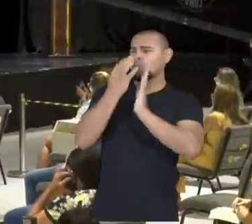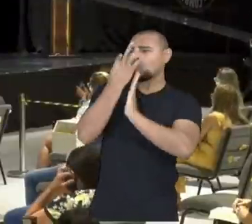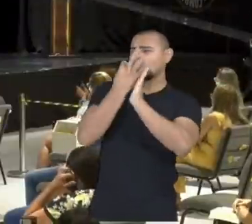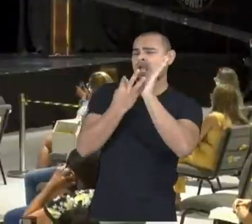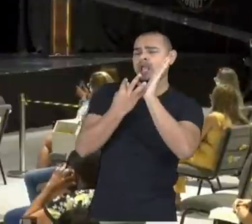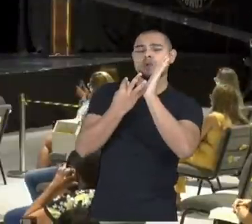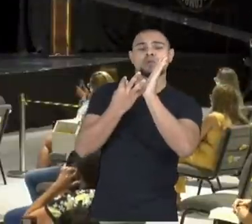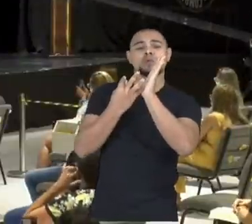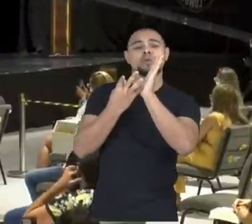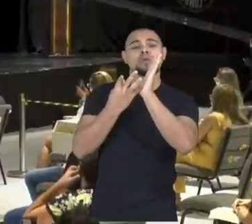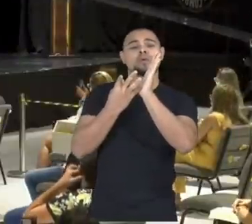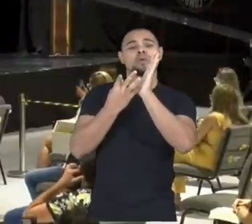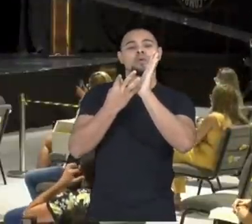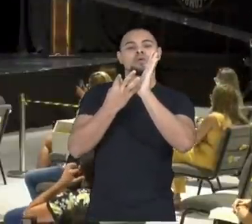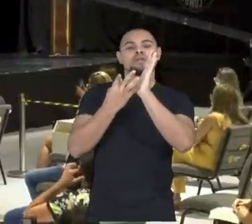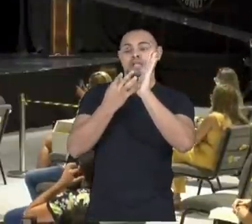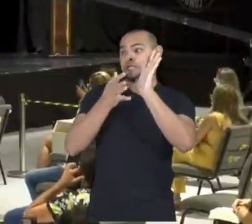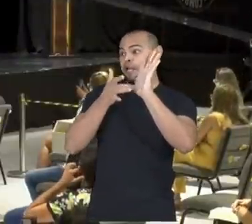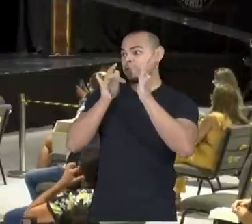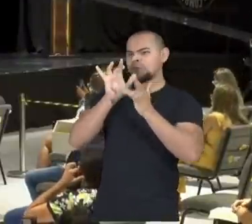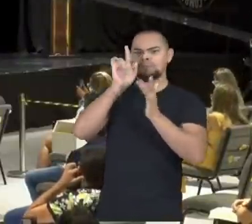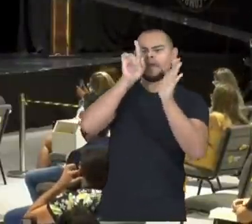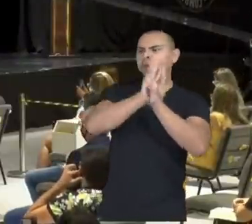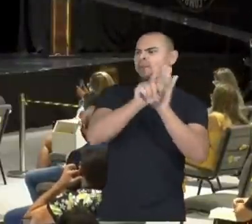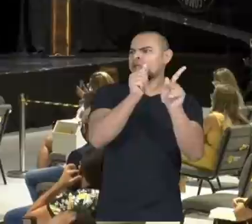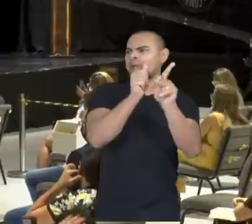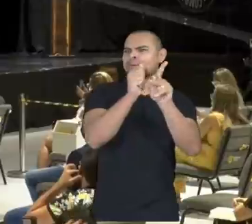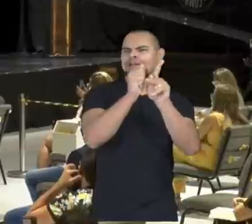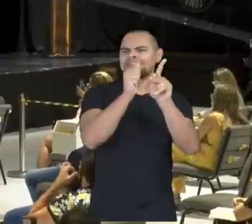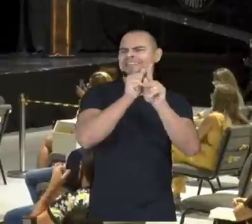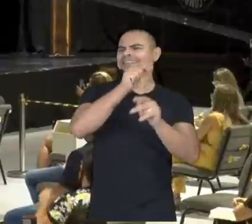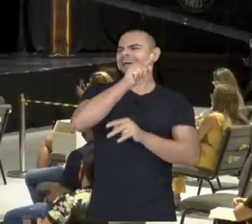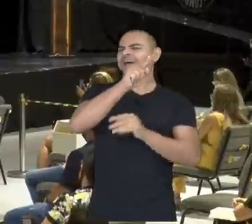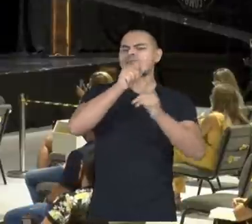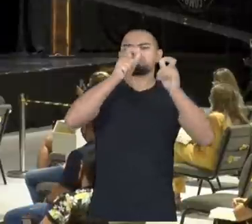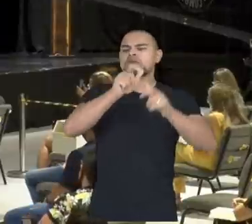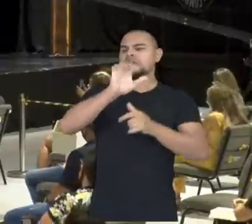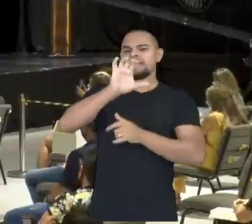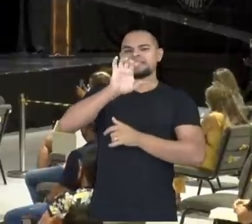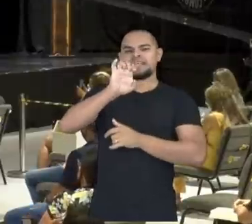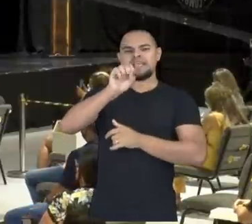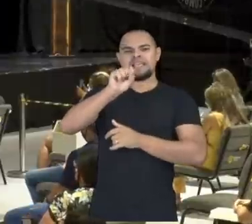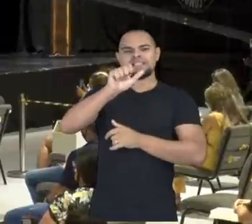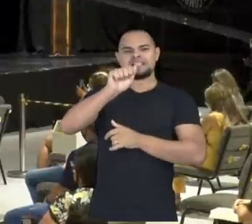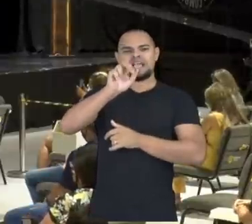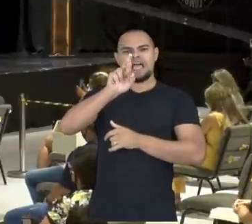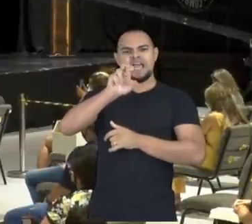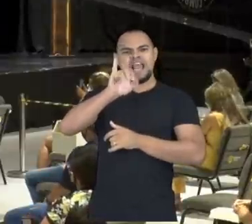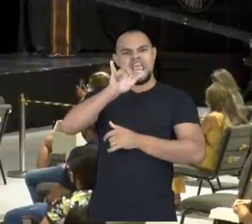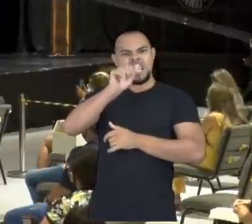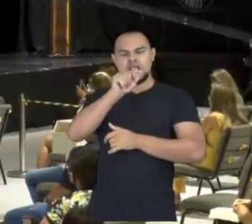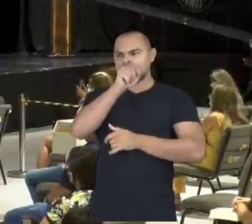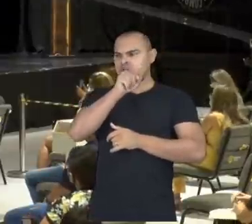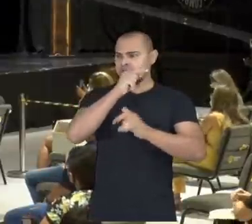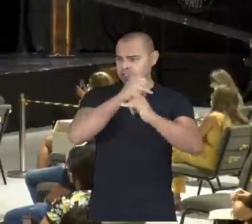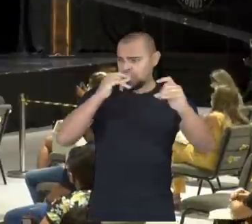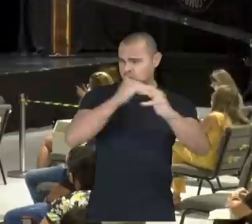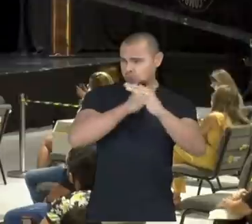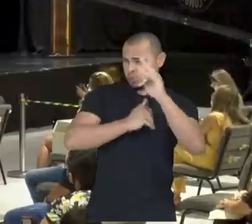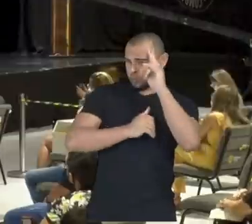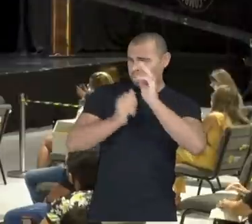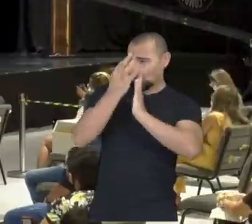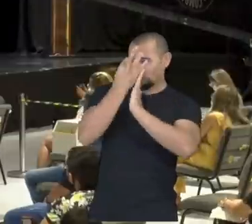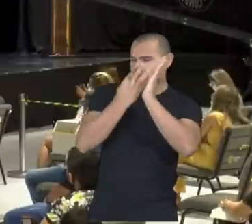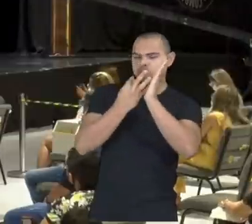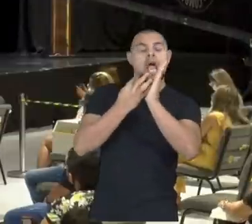diz, é que ele pergunta a Pedro em Cesareia de Filipe? Aí eu me